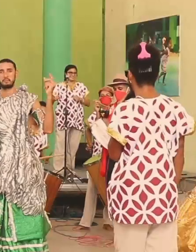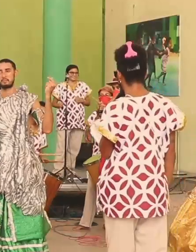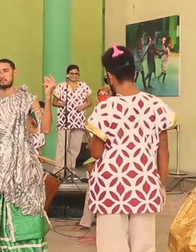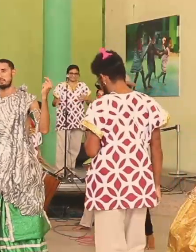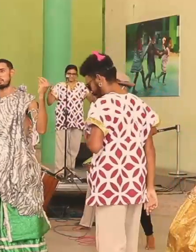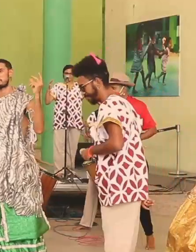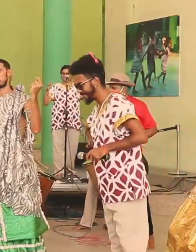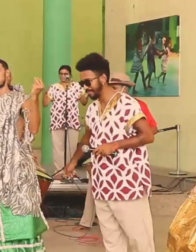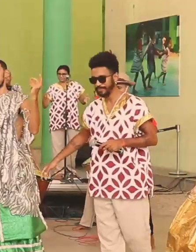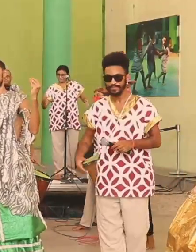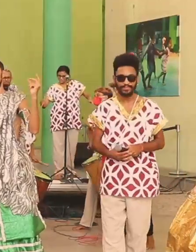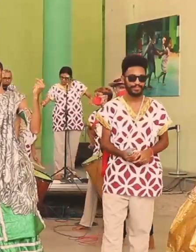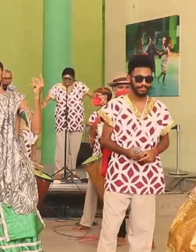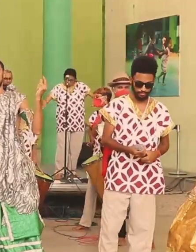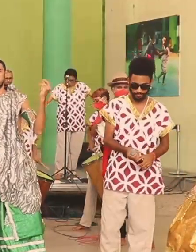batucada, batuqueiro.